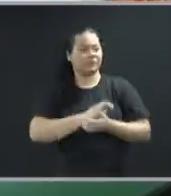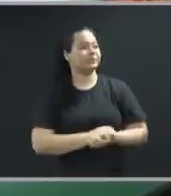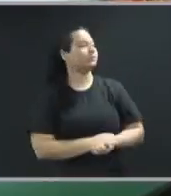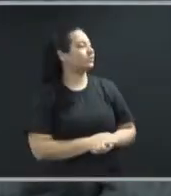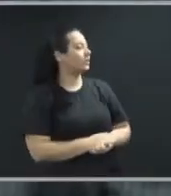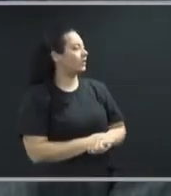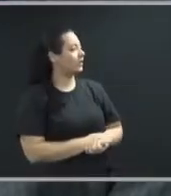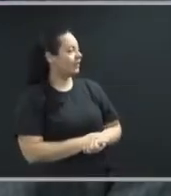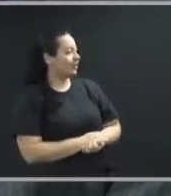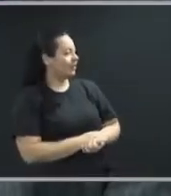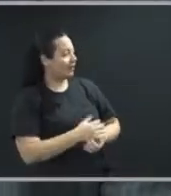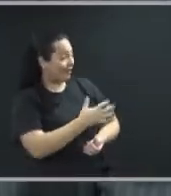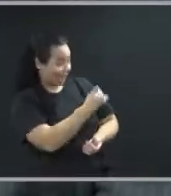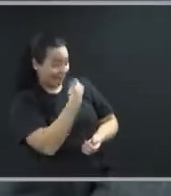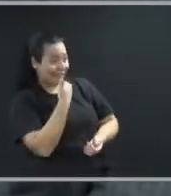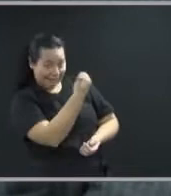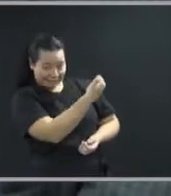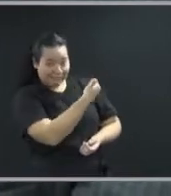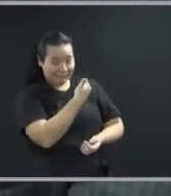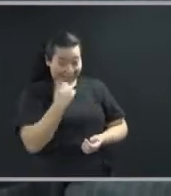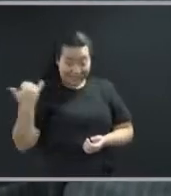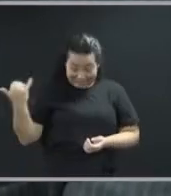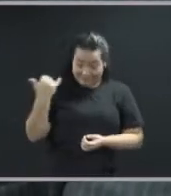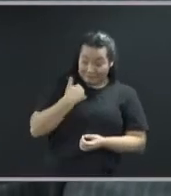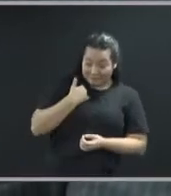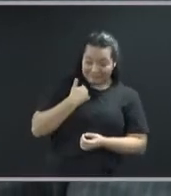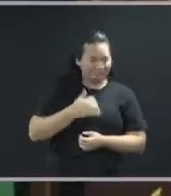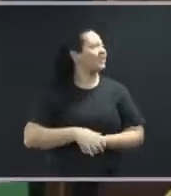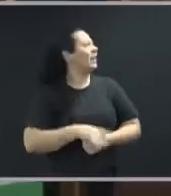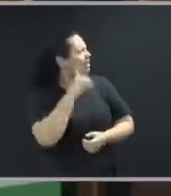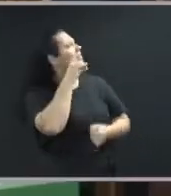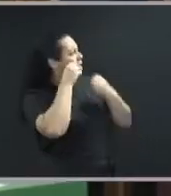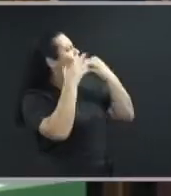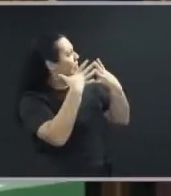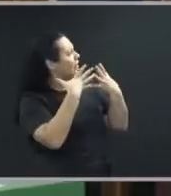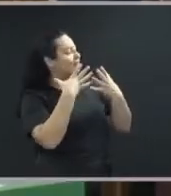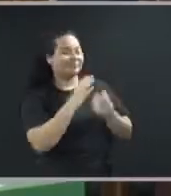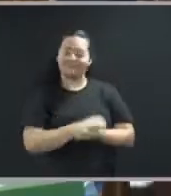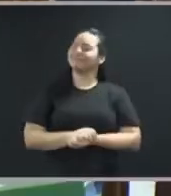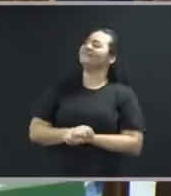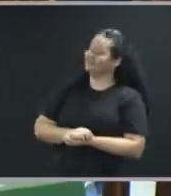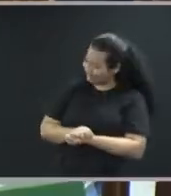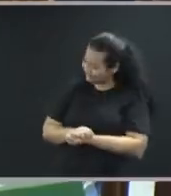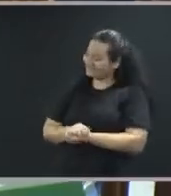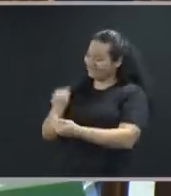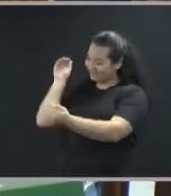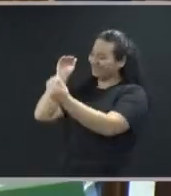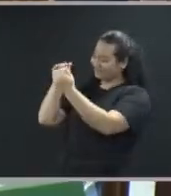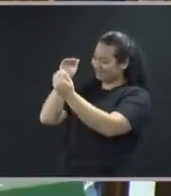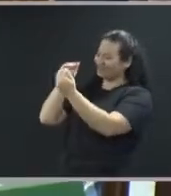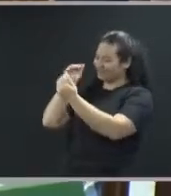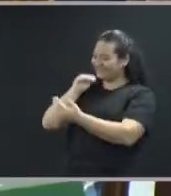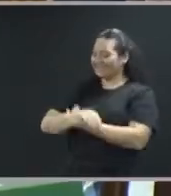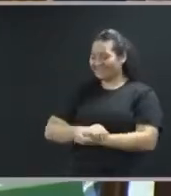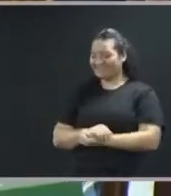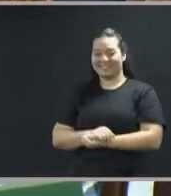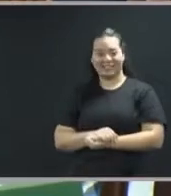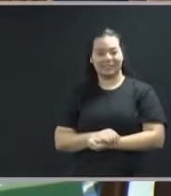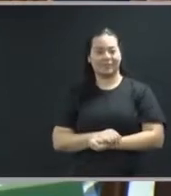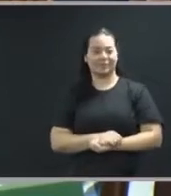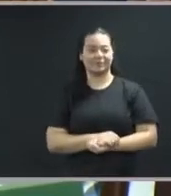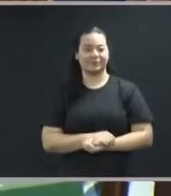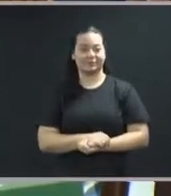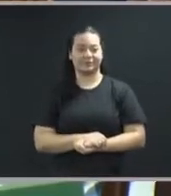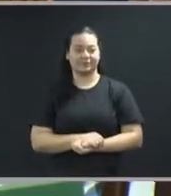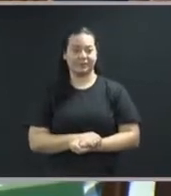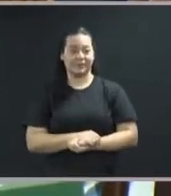bênção mesmo, meu irmão. Aleluia. Vamos terminando aqui, senão não vou terminar. Na baixa. É para você,